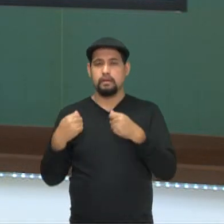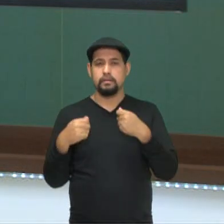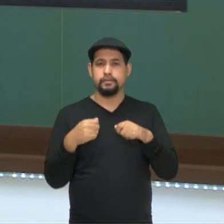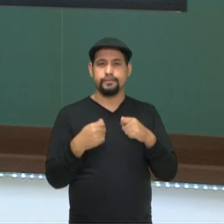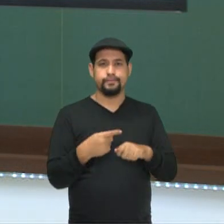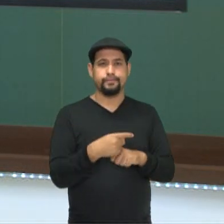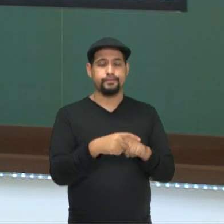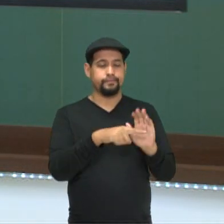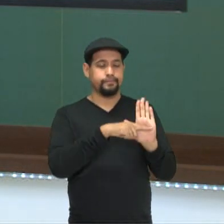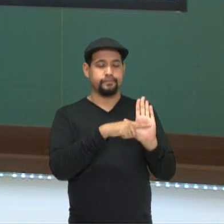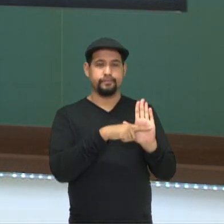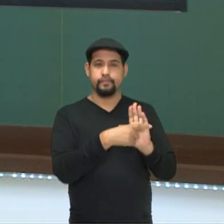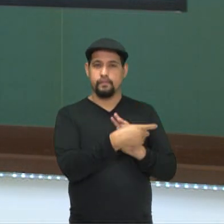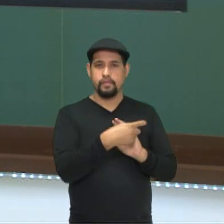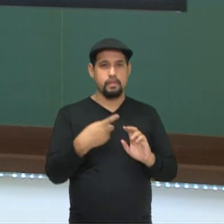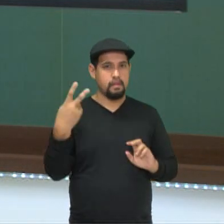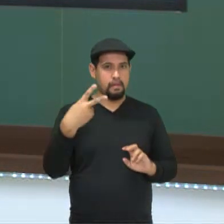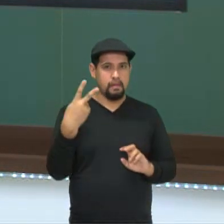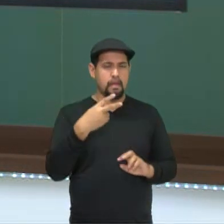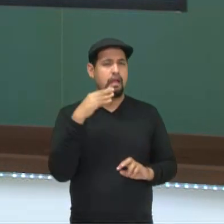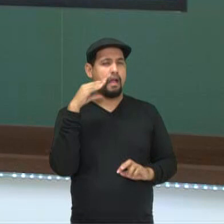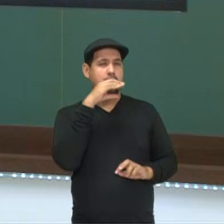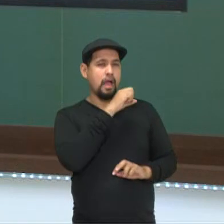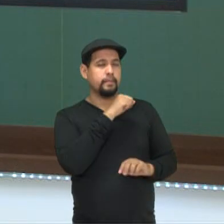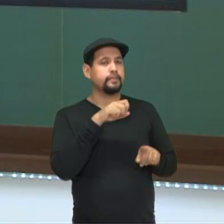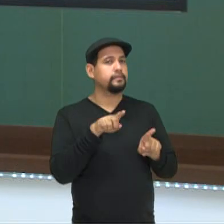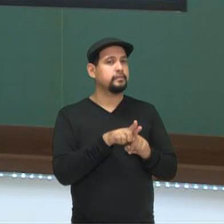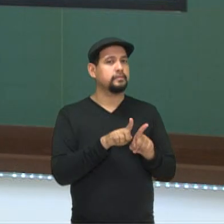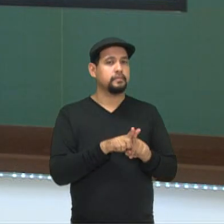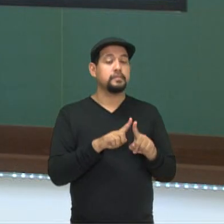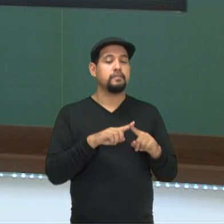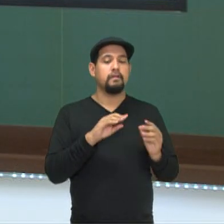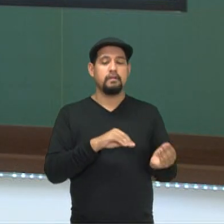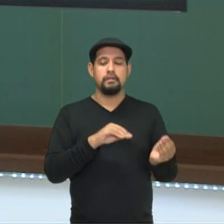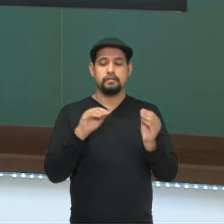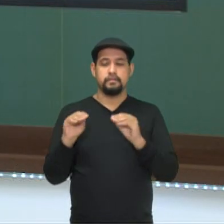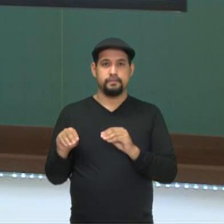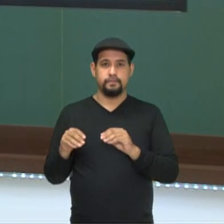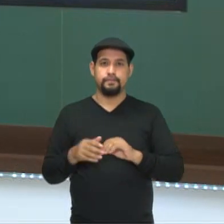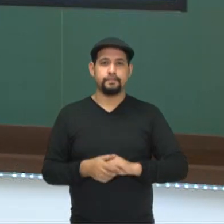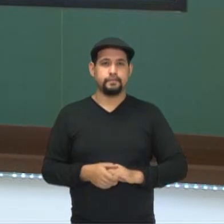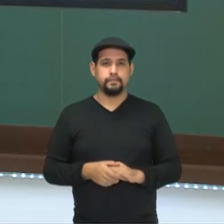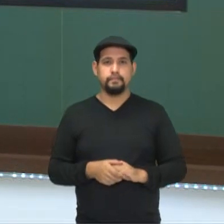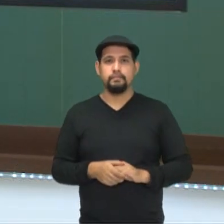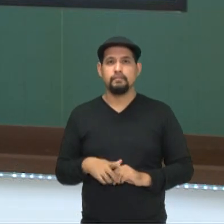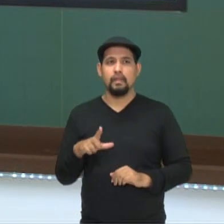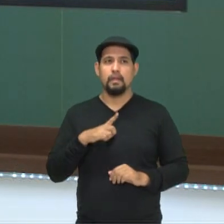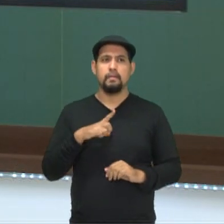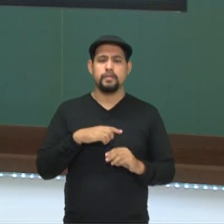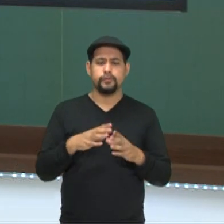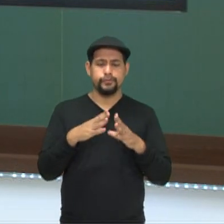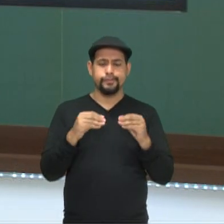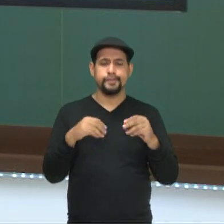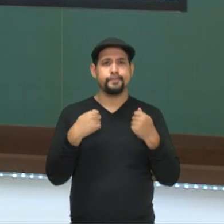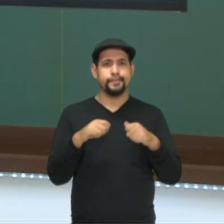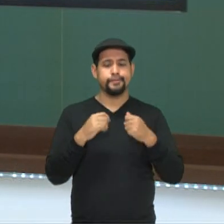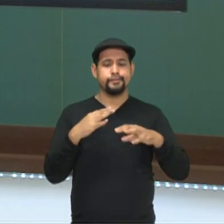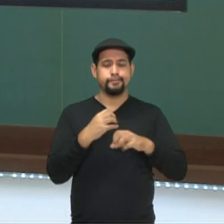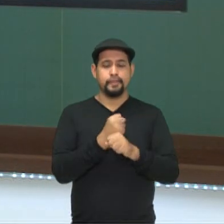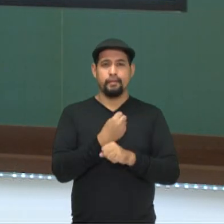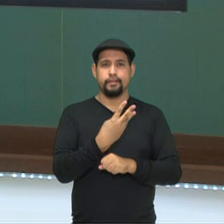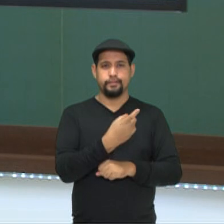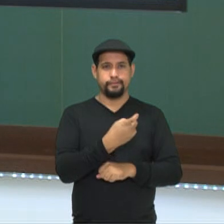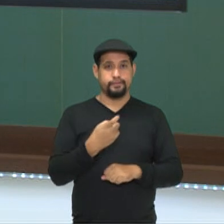x ao quadrado dos dois lados de forma rápida passa ele para os lados mesmo preço que era sumida aqui eu teria que somar